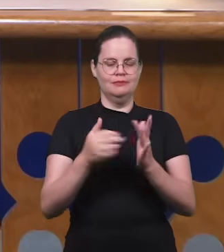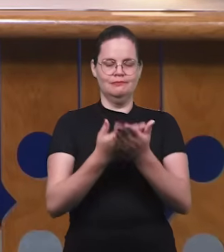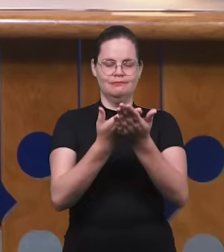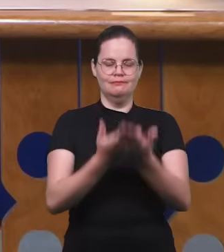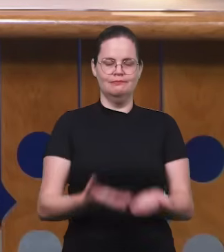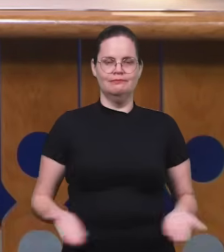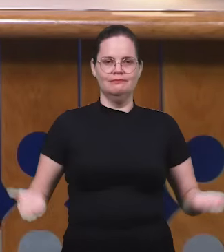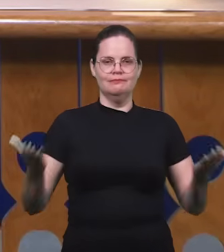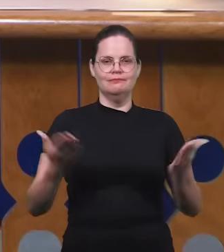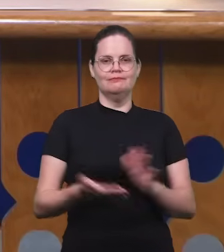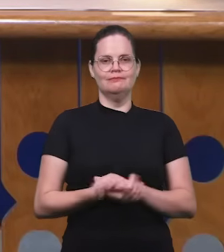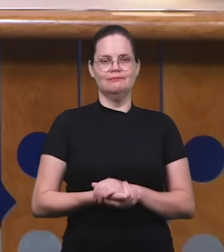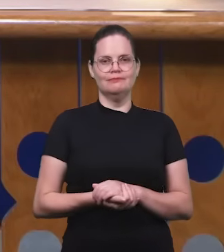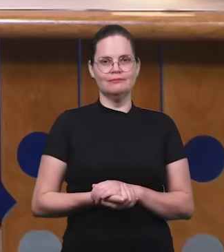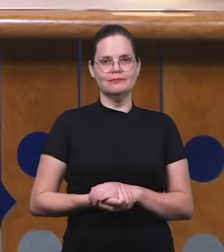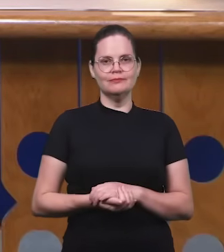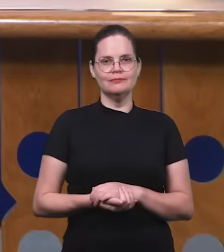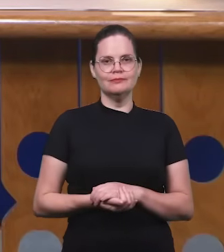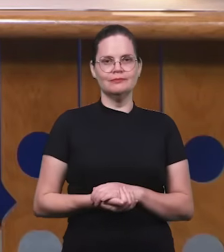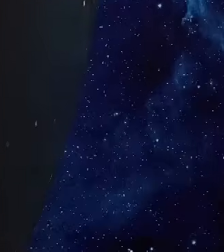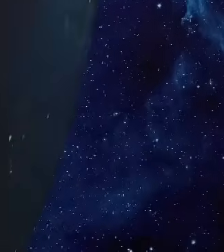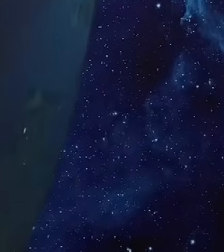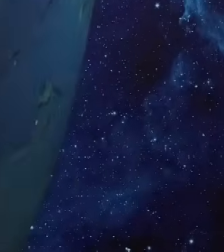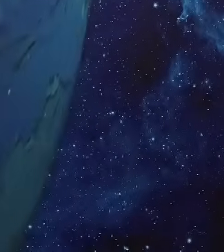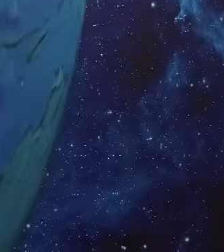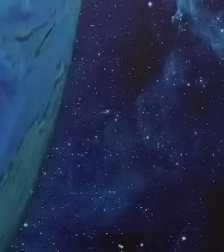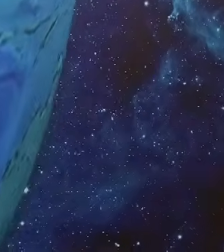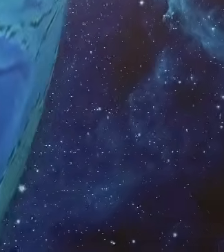despedindo, desejando a paz do Senhor Jesus.